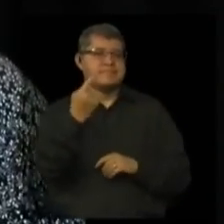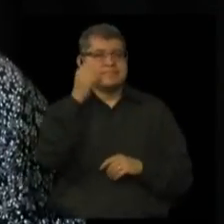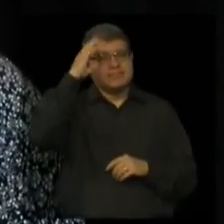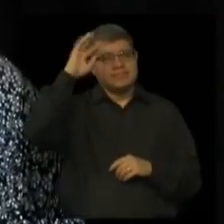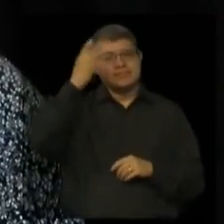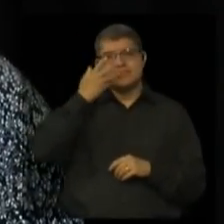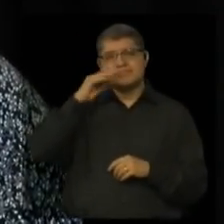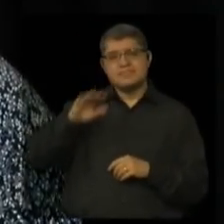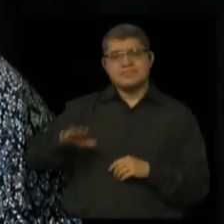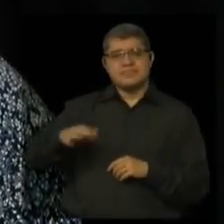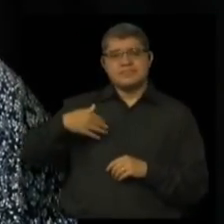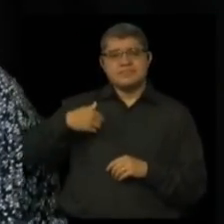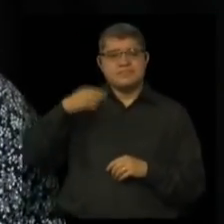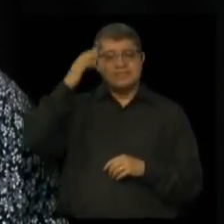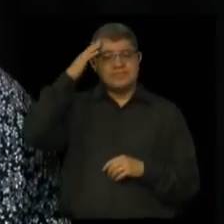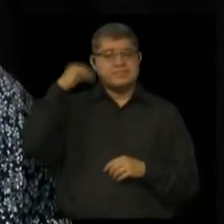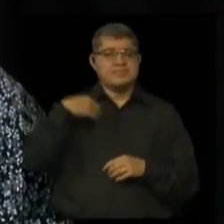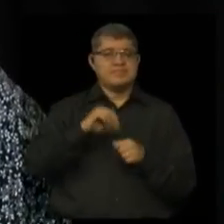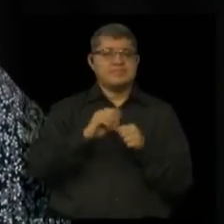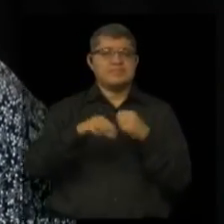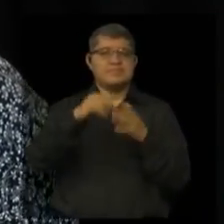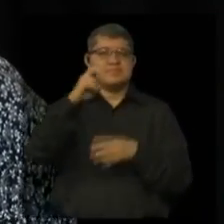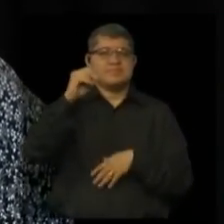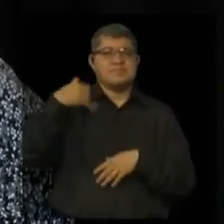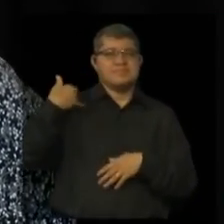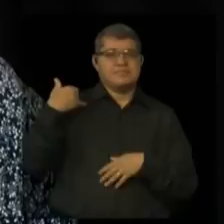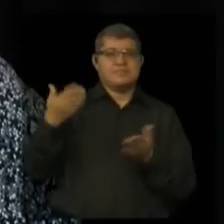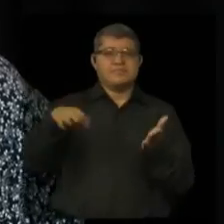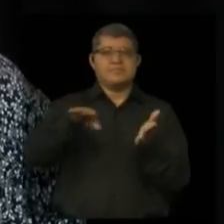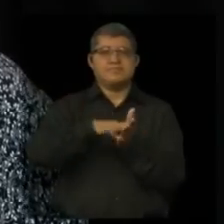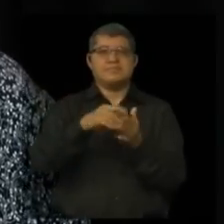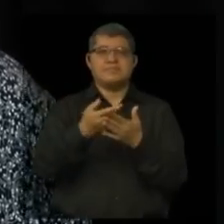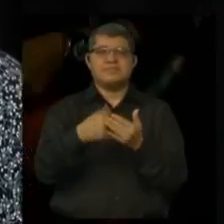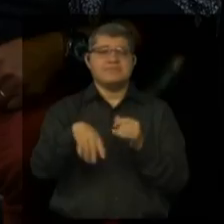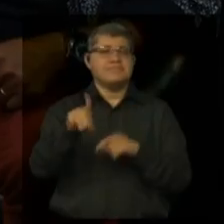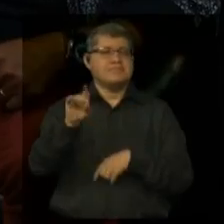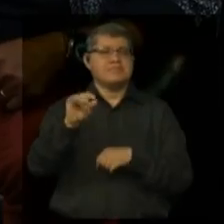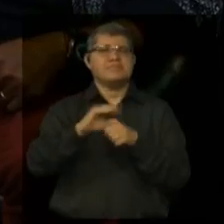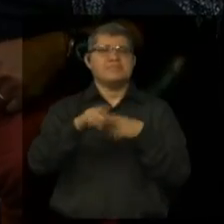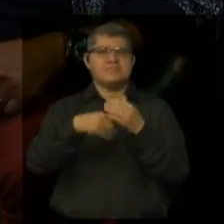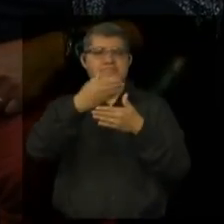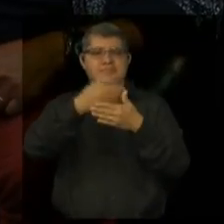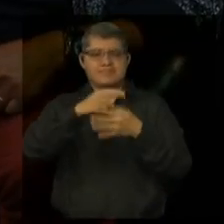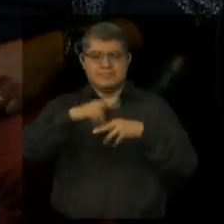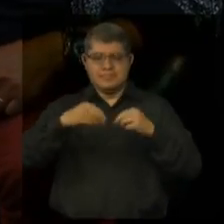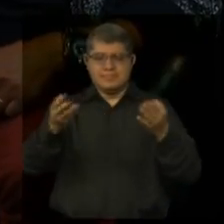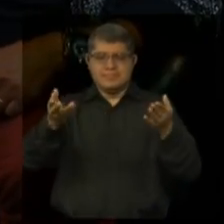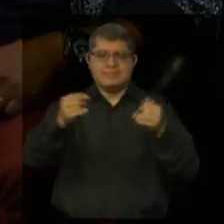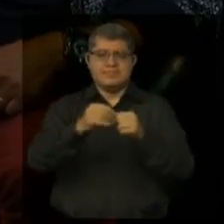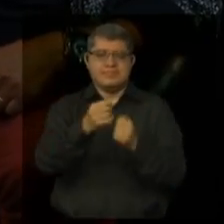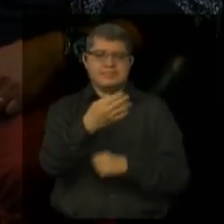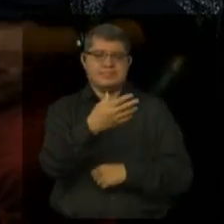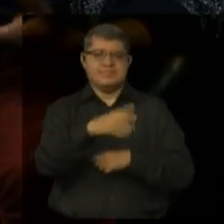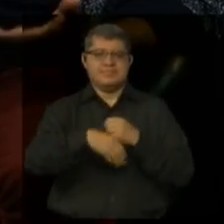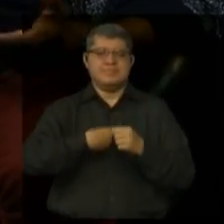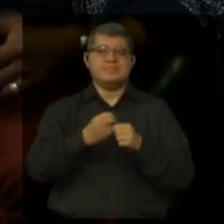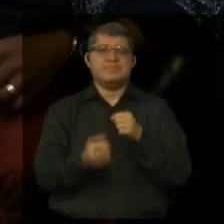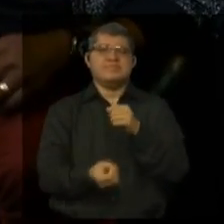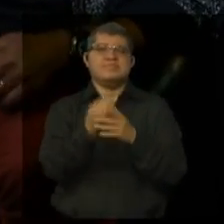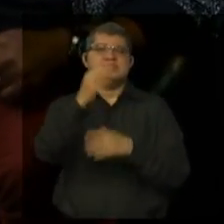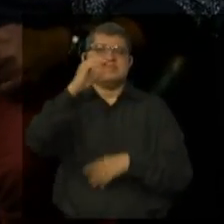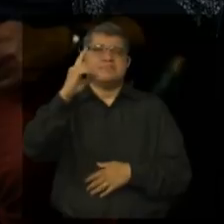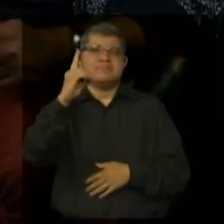de criança. E eu realizei esse sonho aos 50 anos. Nunca é e tarde, mudei, né? De presente, lançar